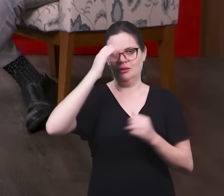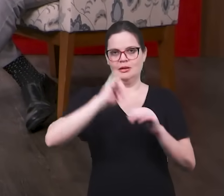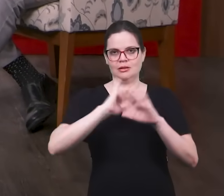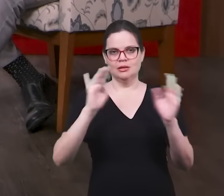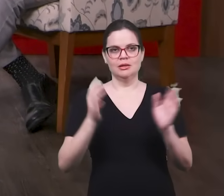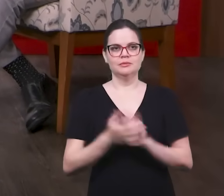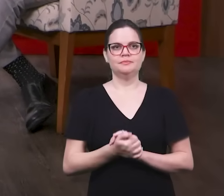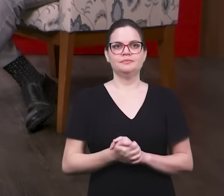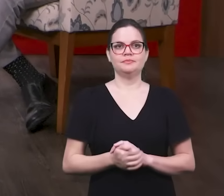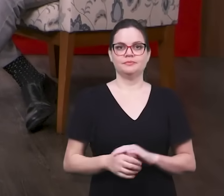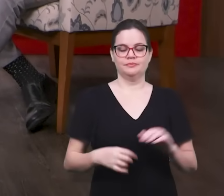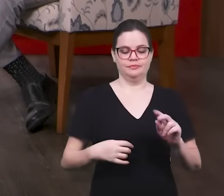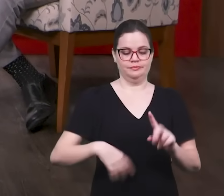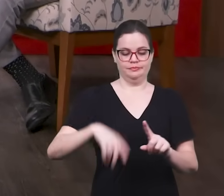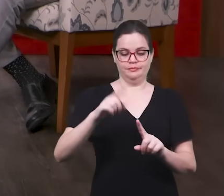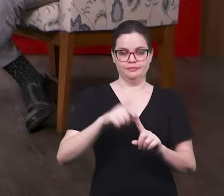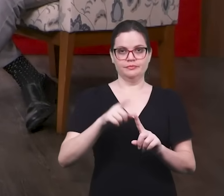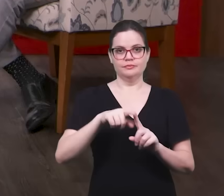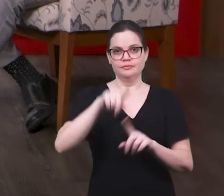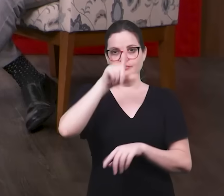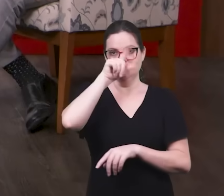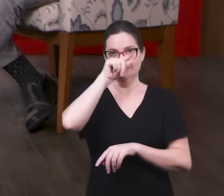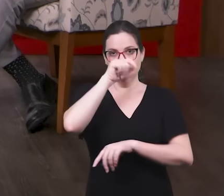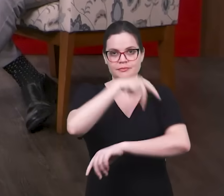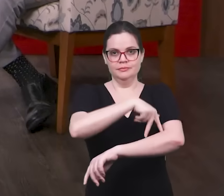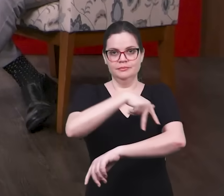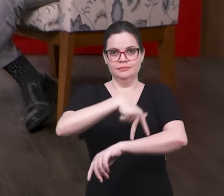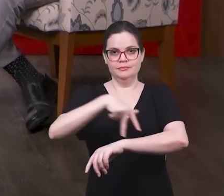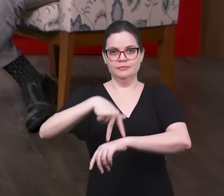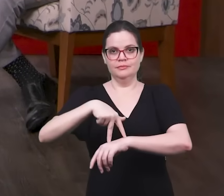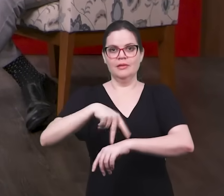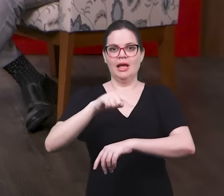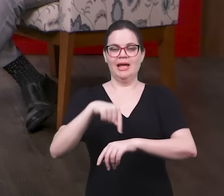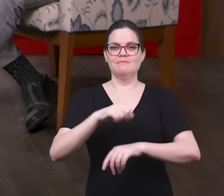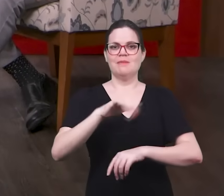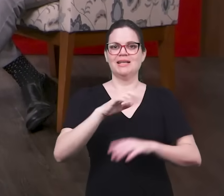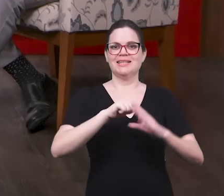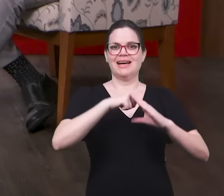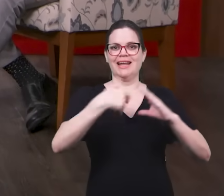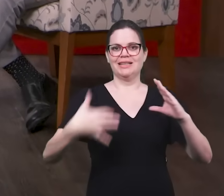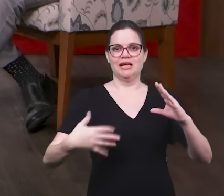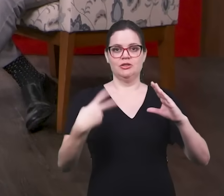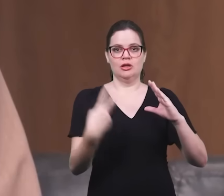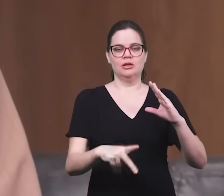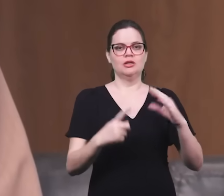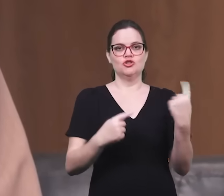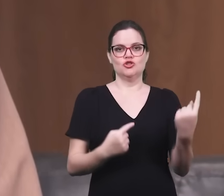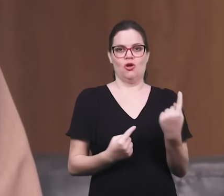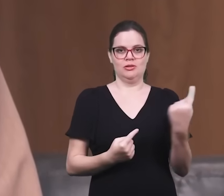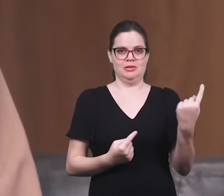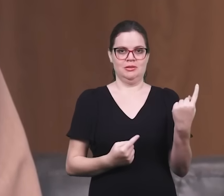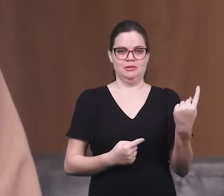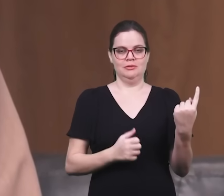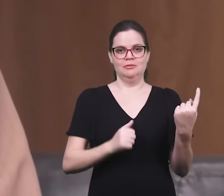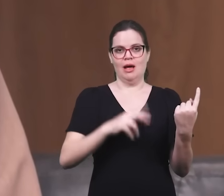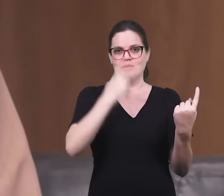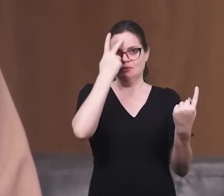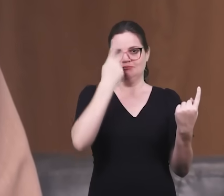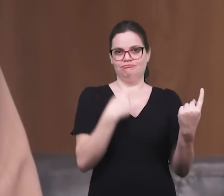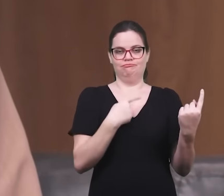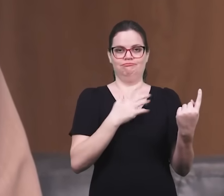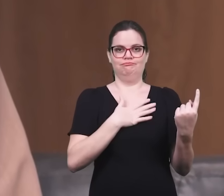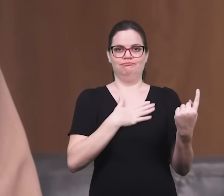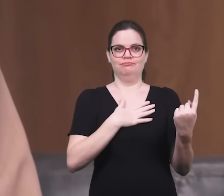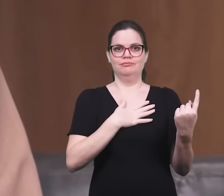pouco, o pardal ele tem características mais solitárias, ou ele é mais individualista, né? Ele